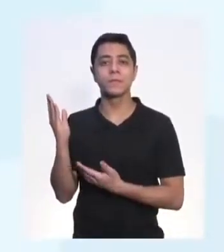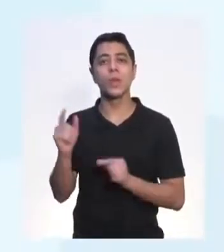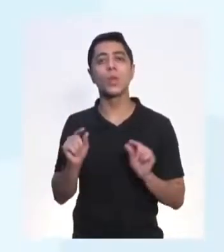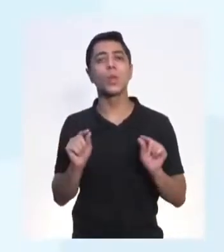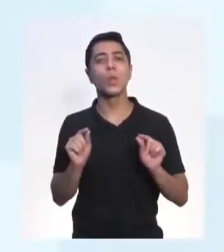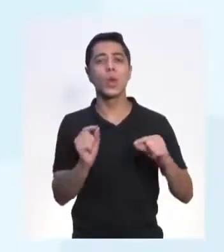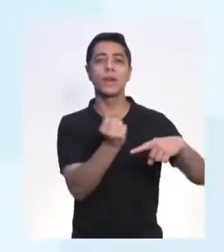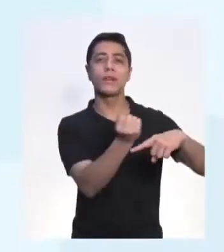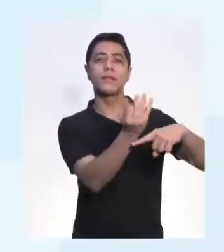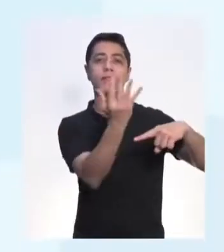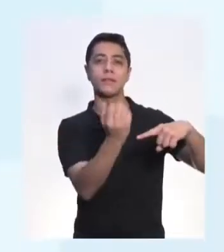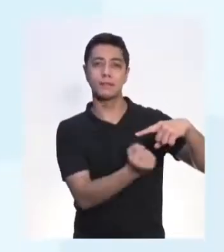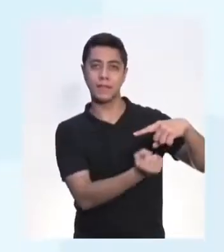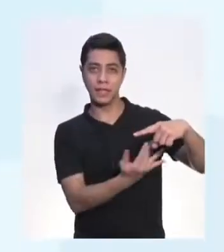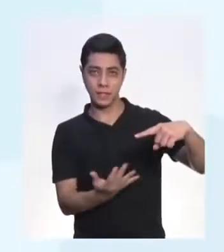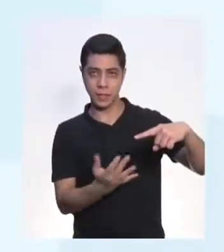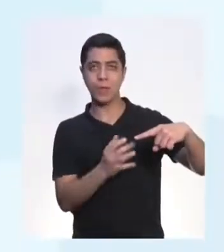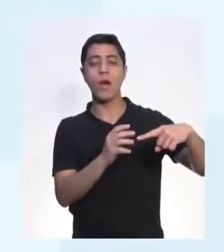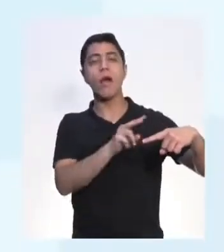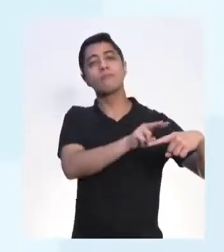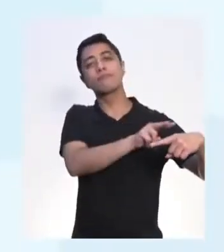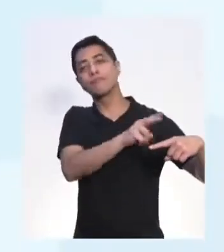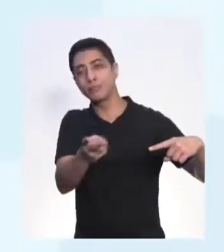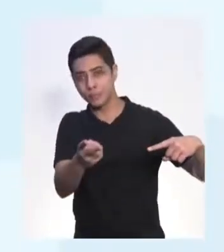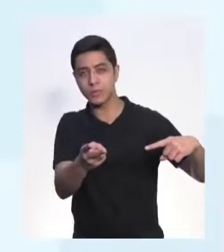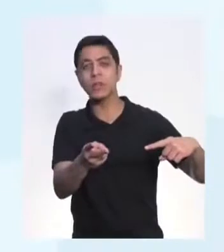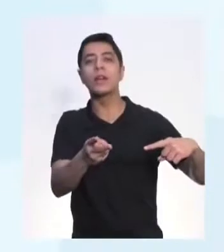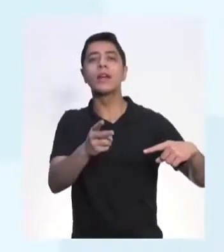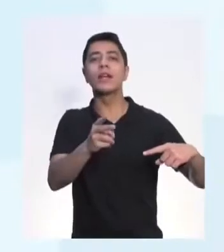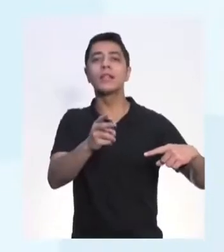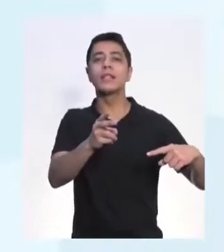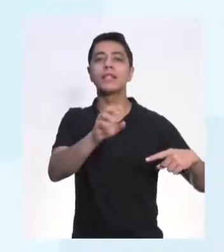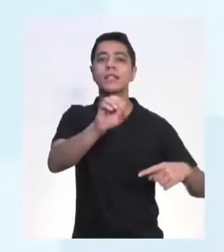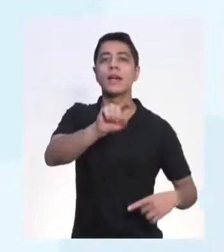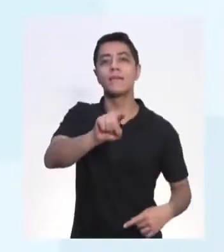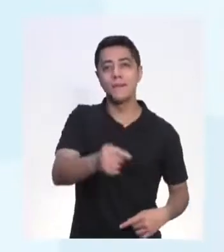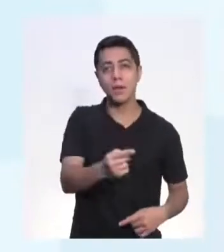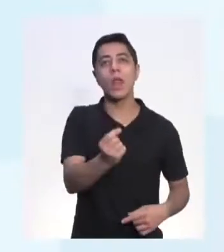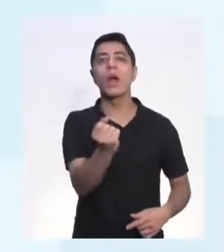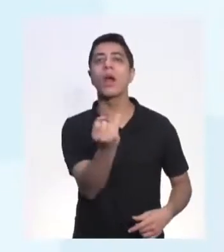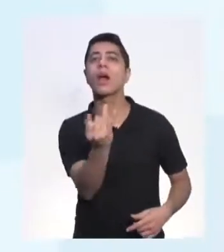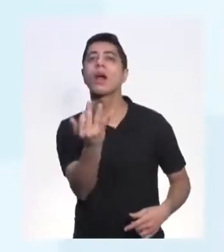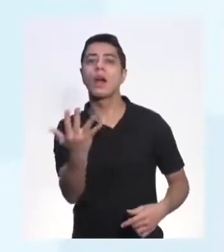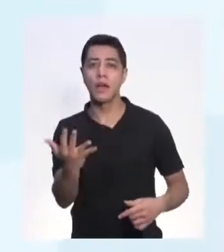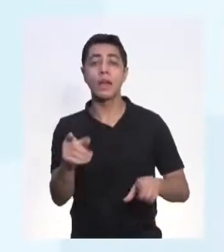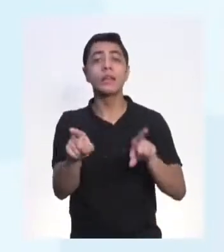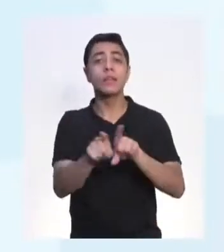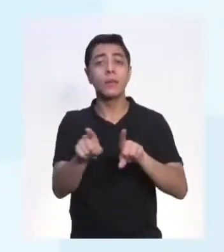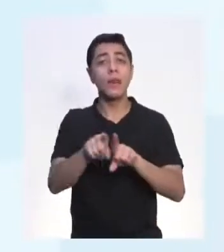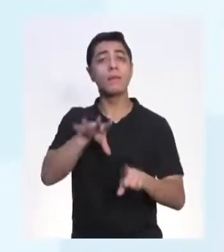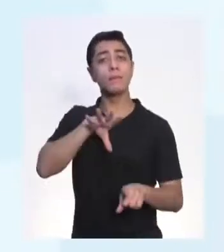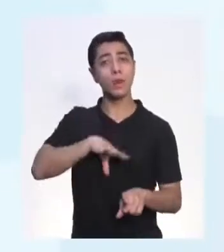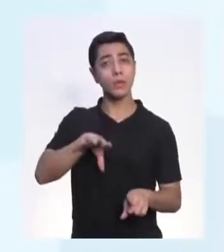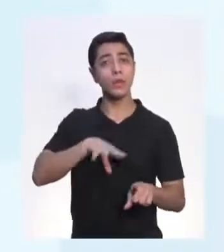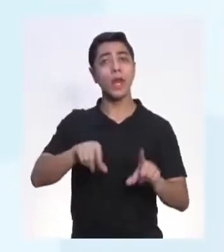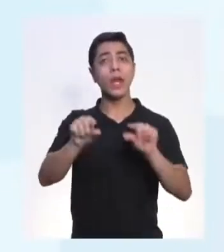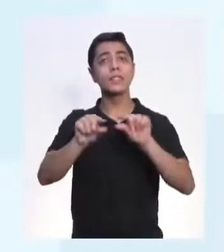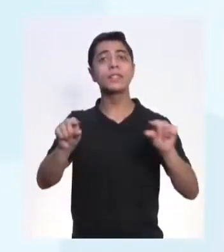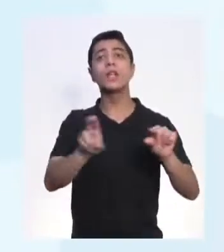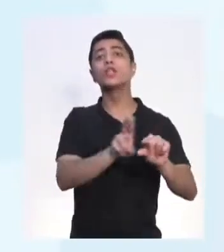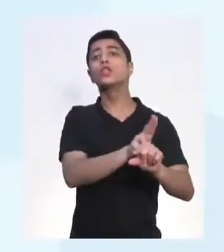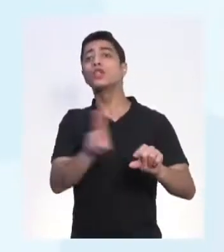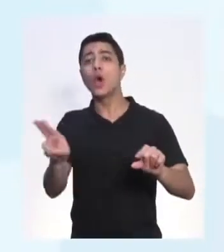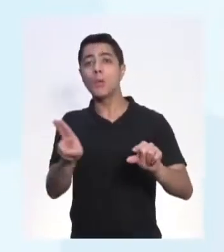cada fração em decimal exato e escreva como se lê. Perfeito. Então, preste